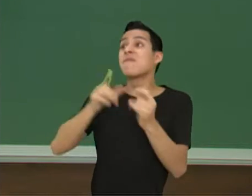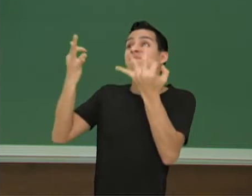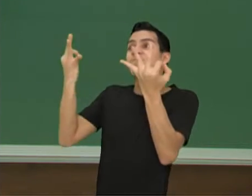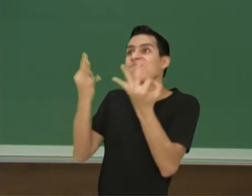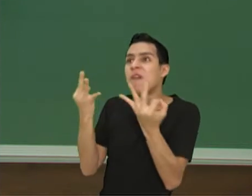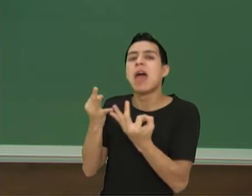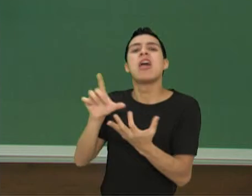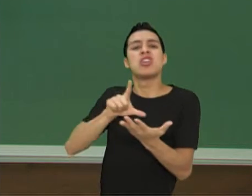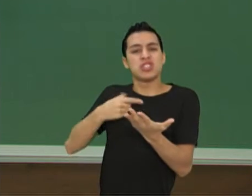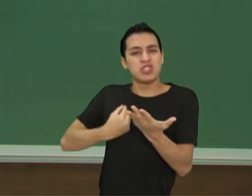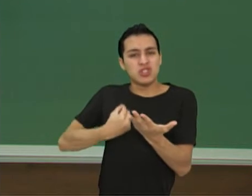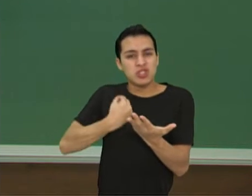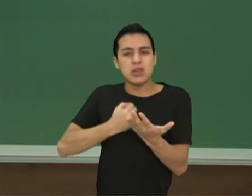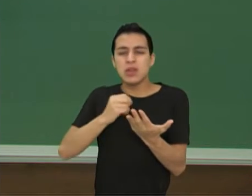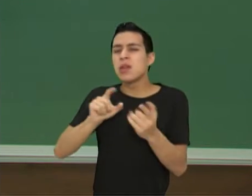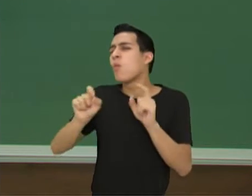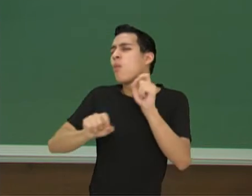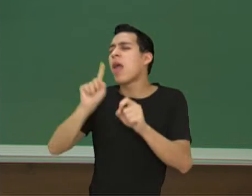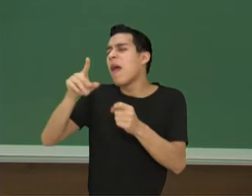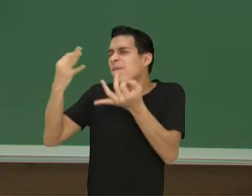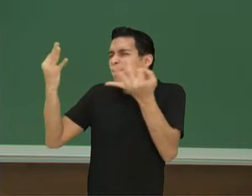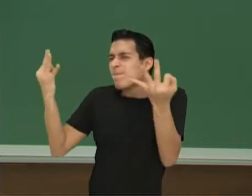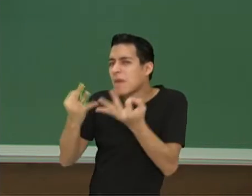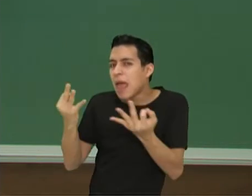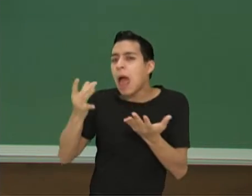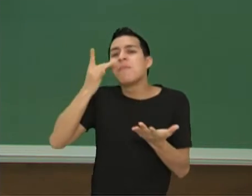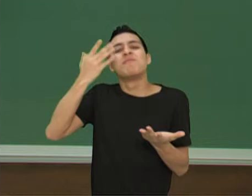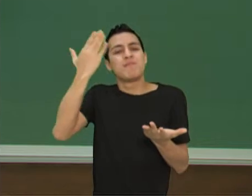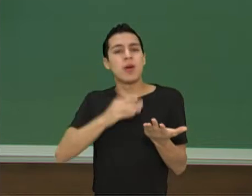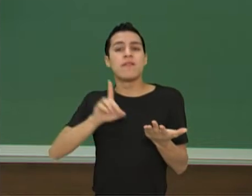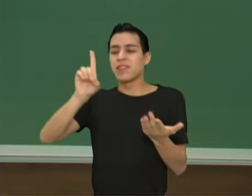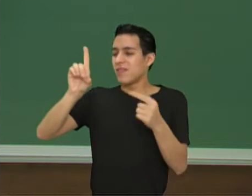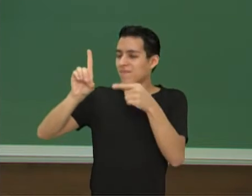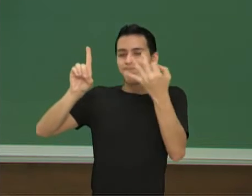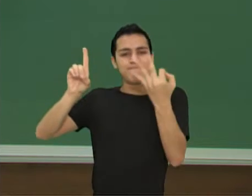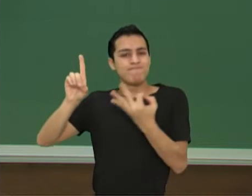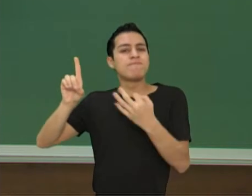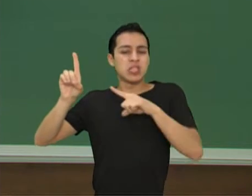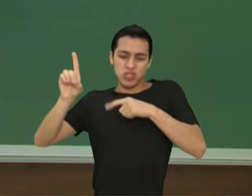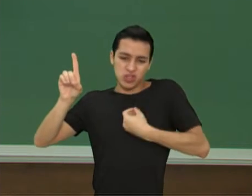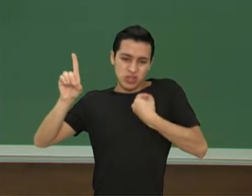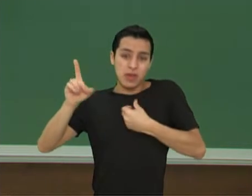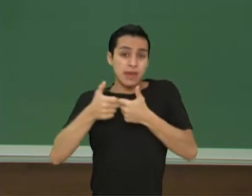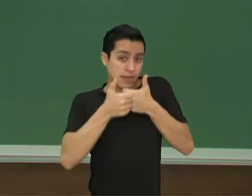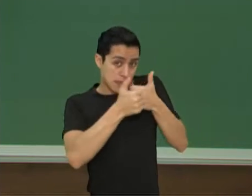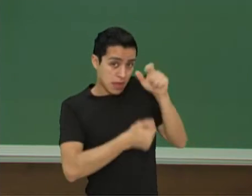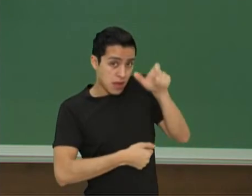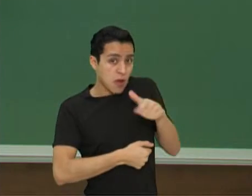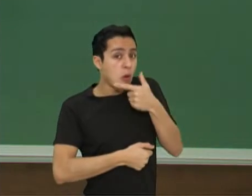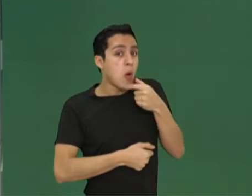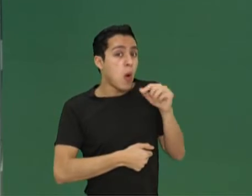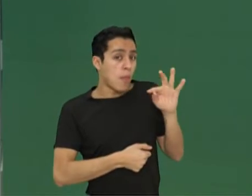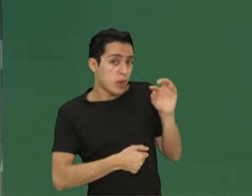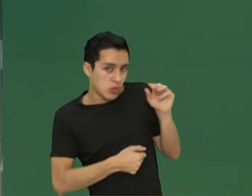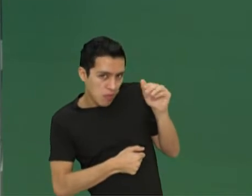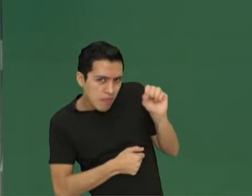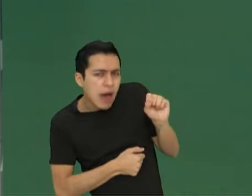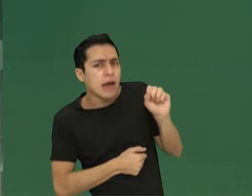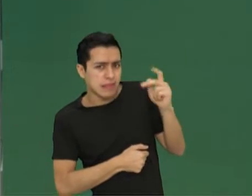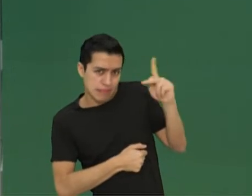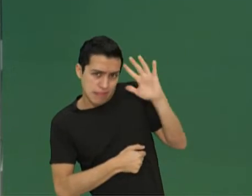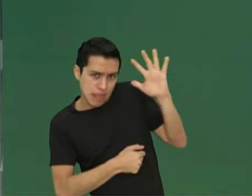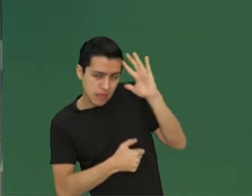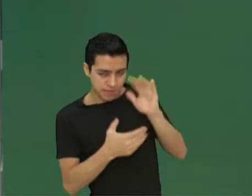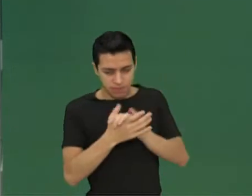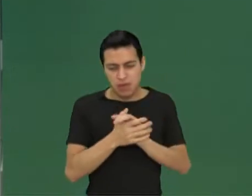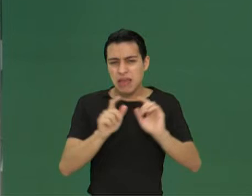Tá? Então, essa perfeição seria também uma prova da existência de Deus, para o Tomás de Aquino. Tá? Então, se podemos medir